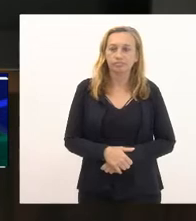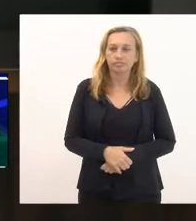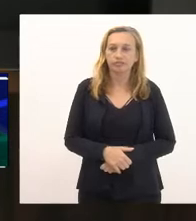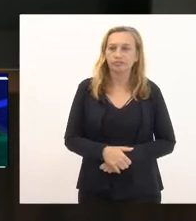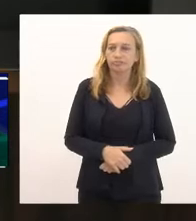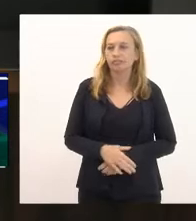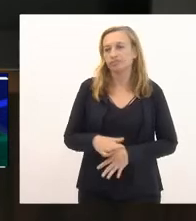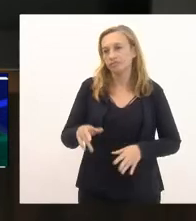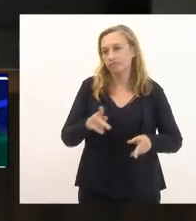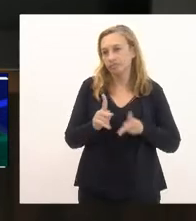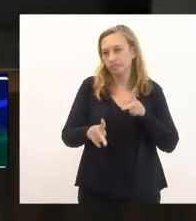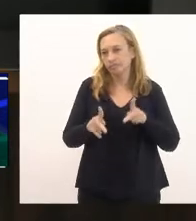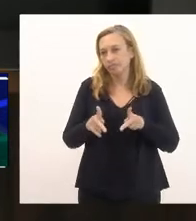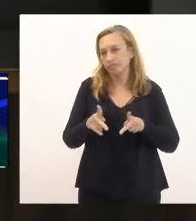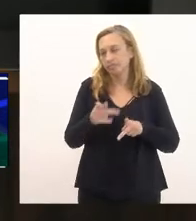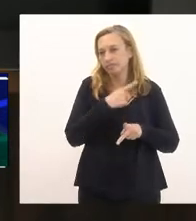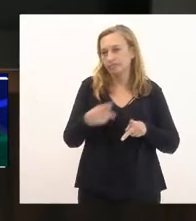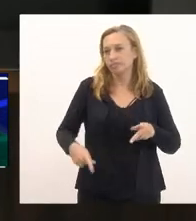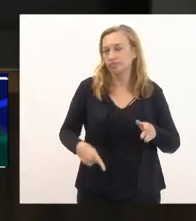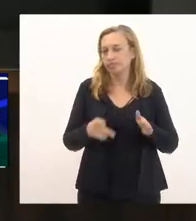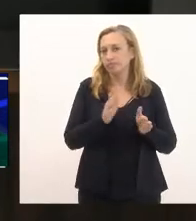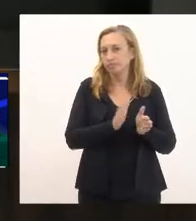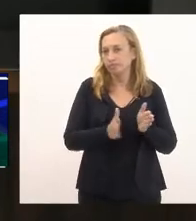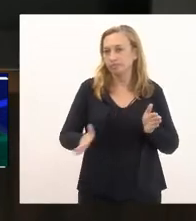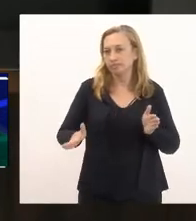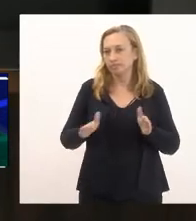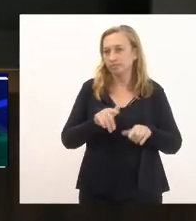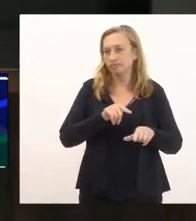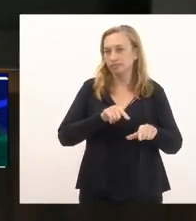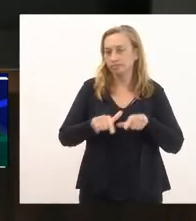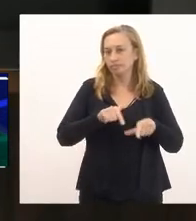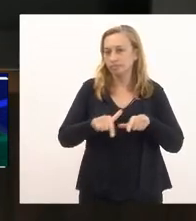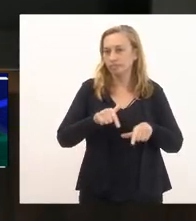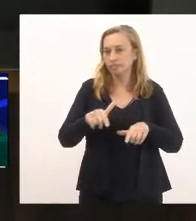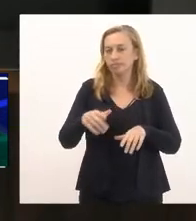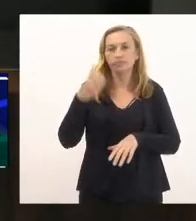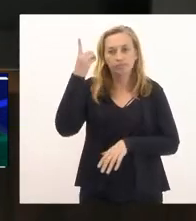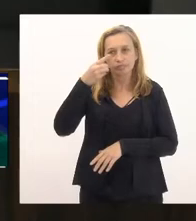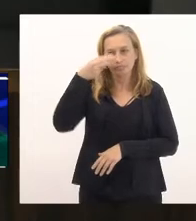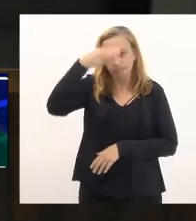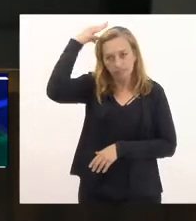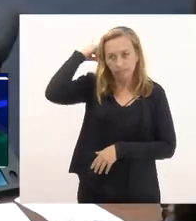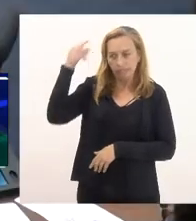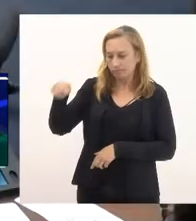A presidência vai chamar os trabalhos à ordem. Deputado Márcio, por favor.